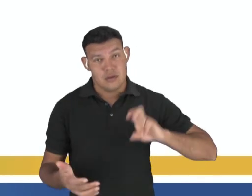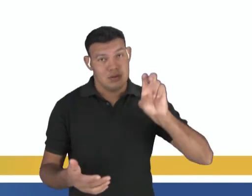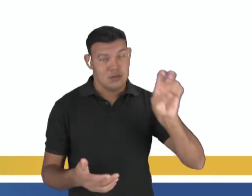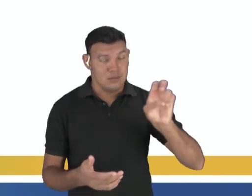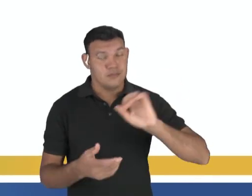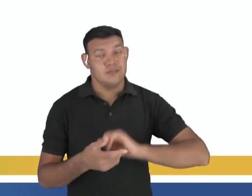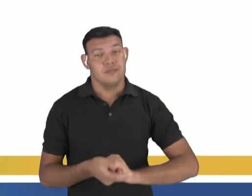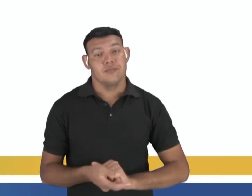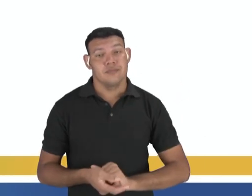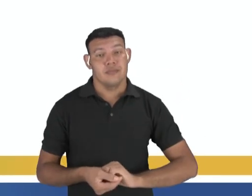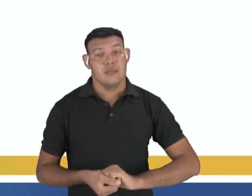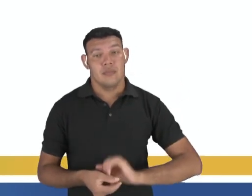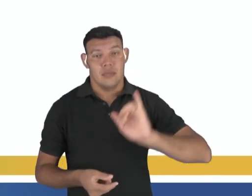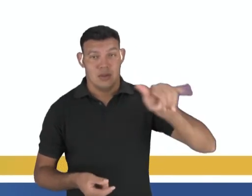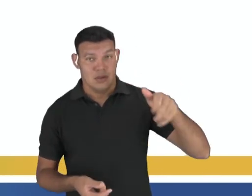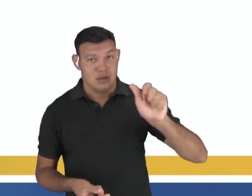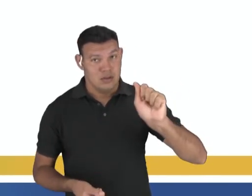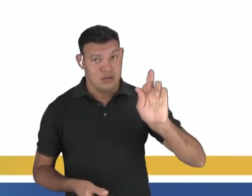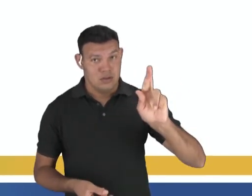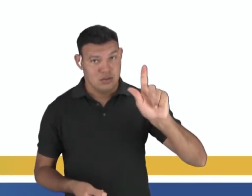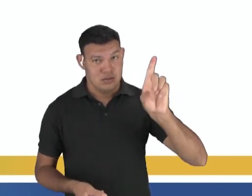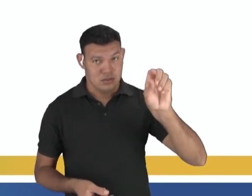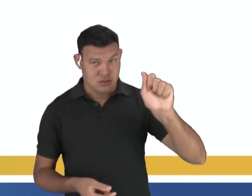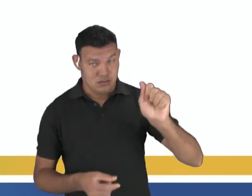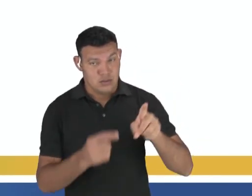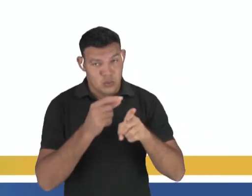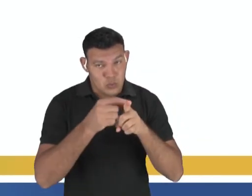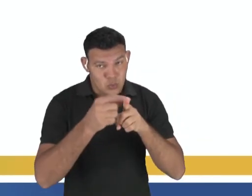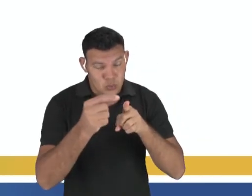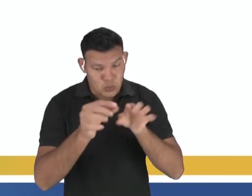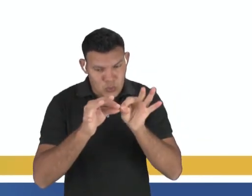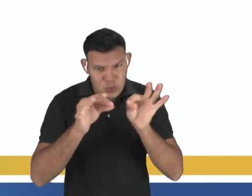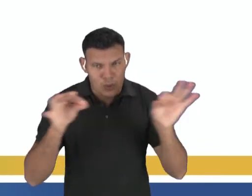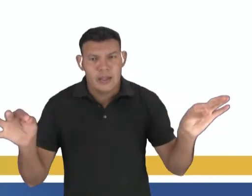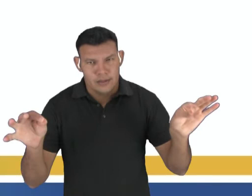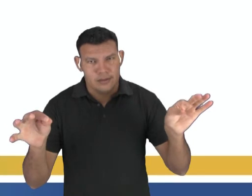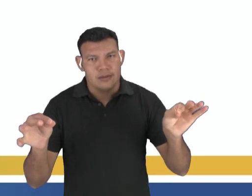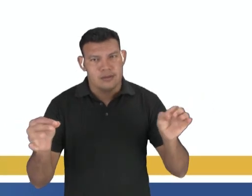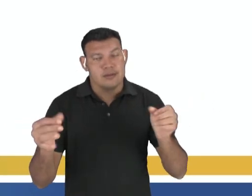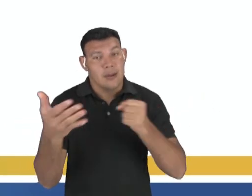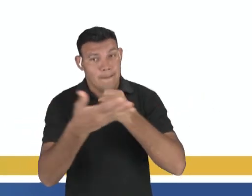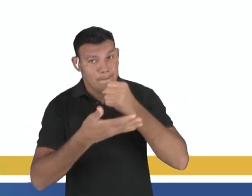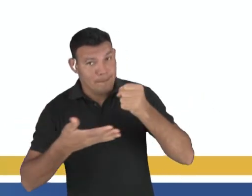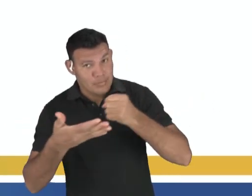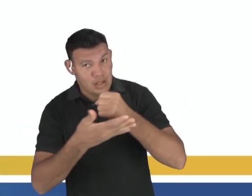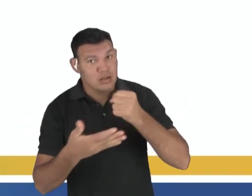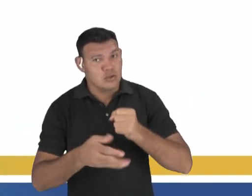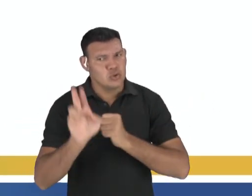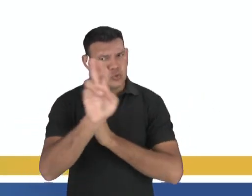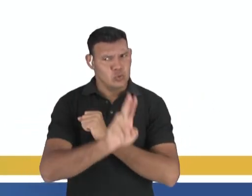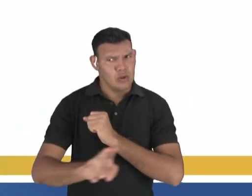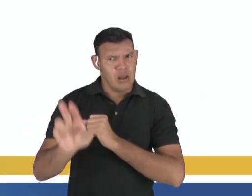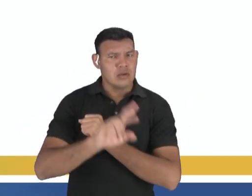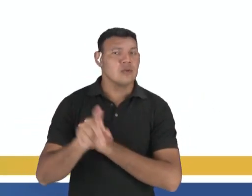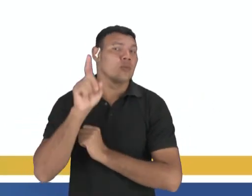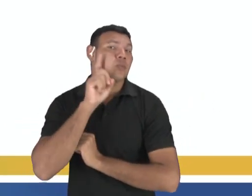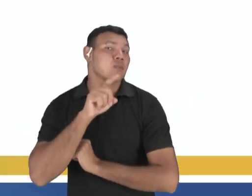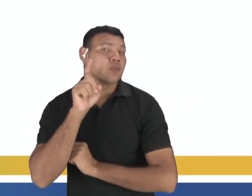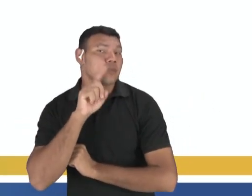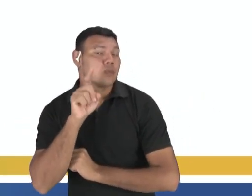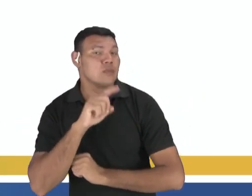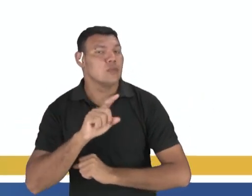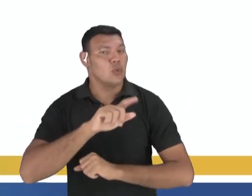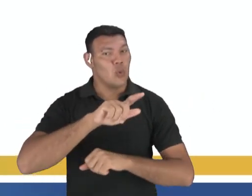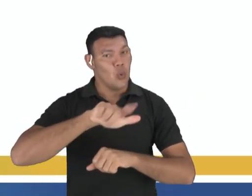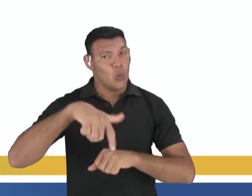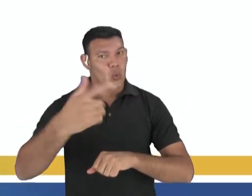questão 5. Olha o que ela fala aí. A jarda é a unidade de comprimento básica nos sistemas de medida utilizados nos Estados Unidos e no